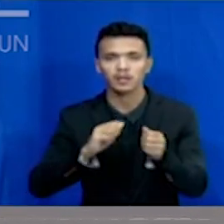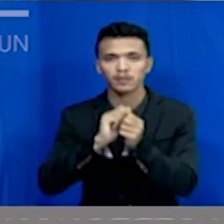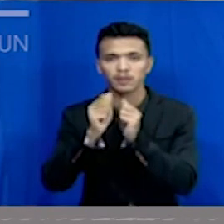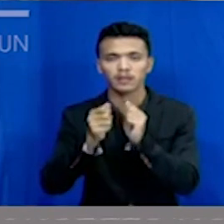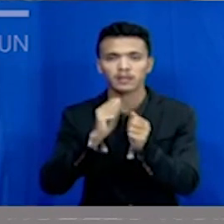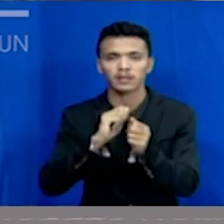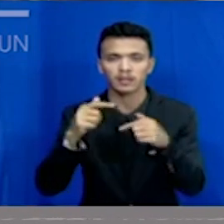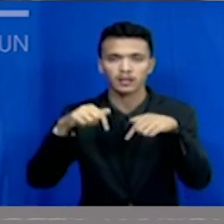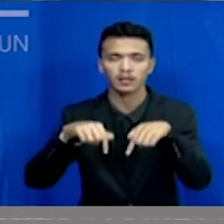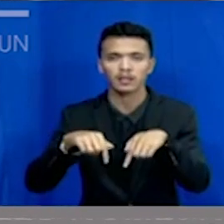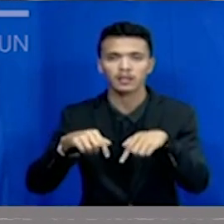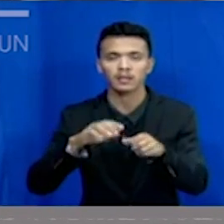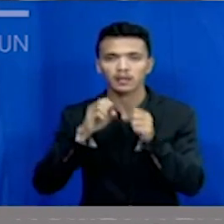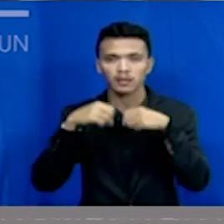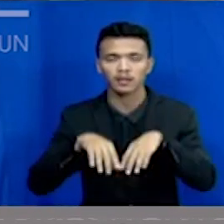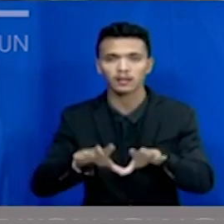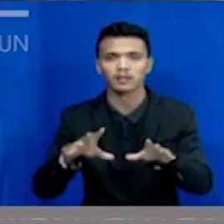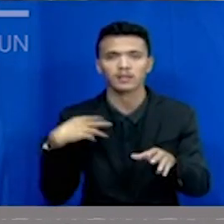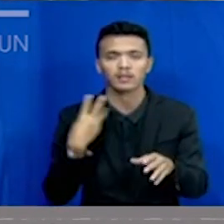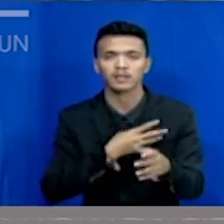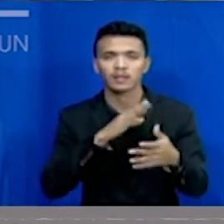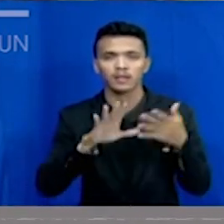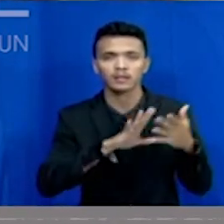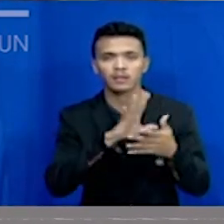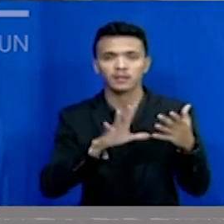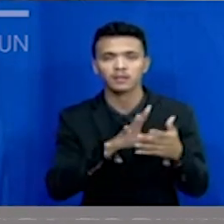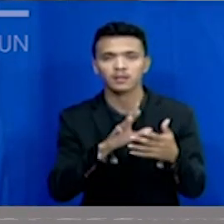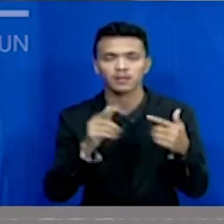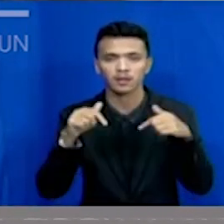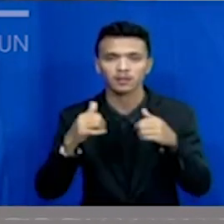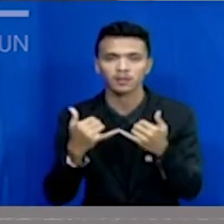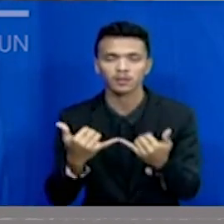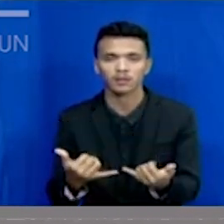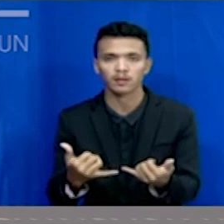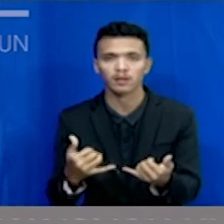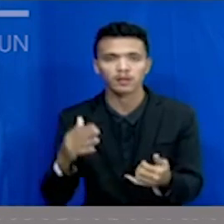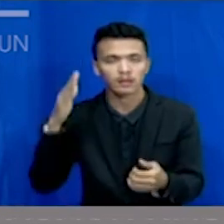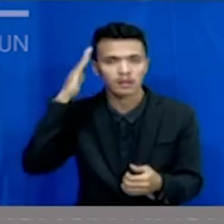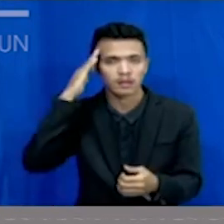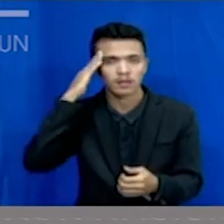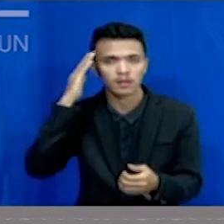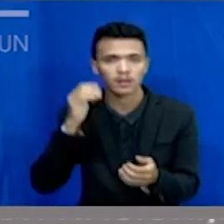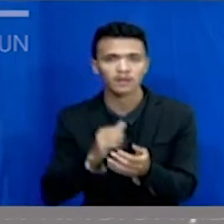atasi. Itenia sermoni dene hodihano hikas saida maka itenia